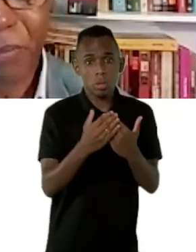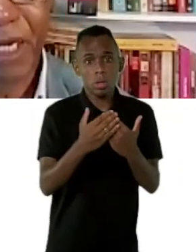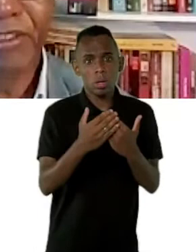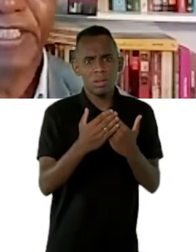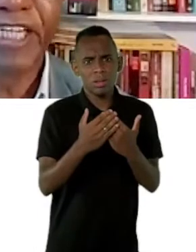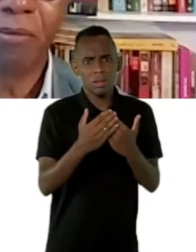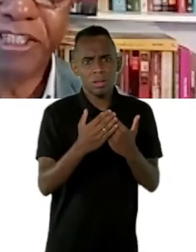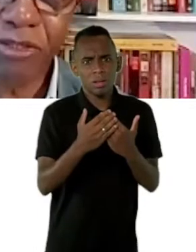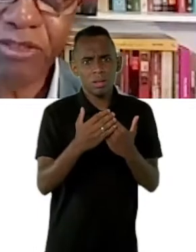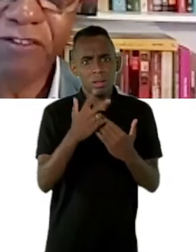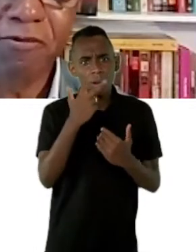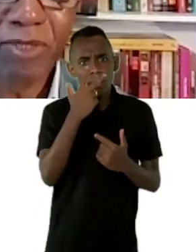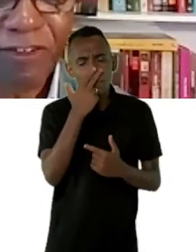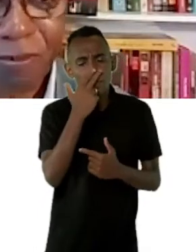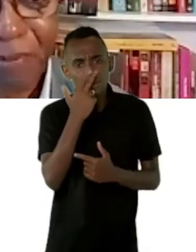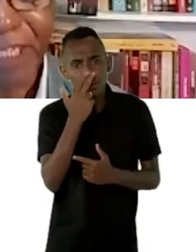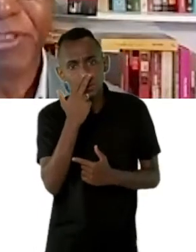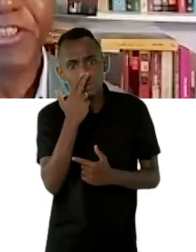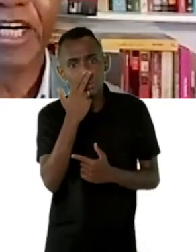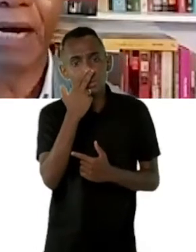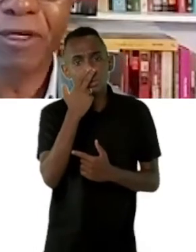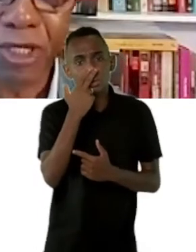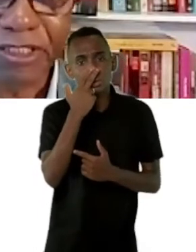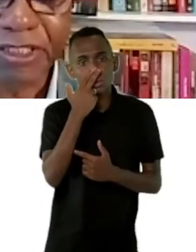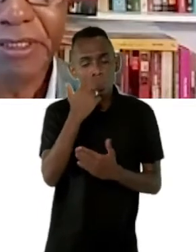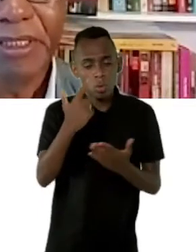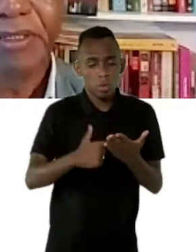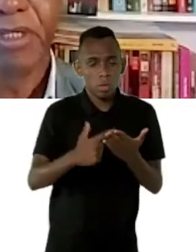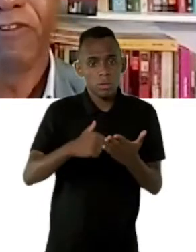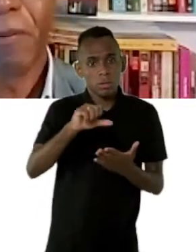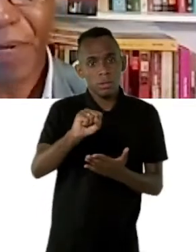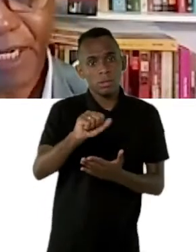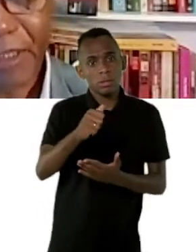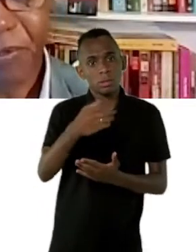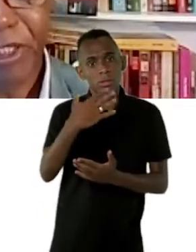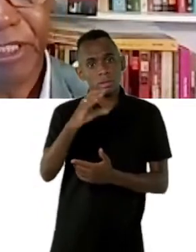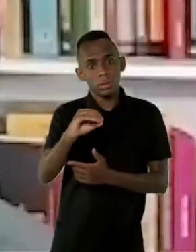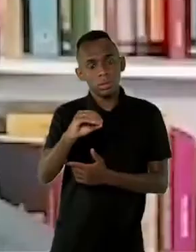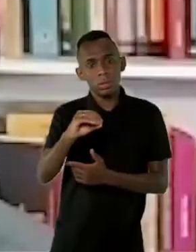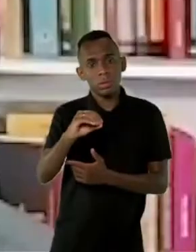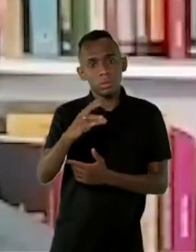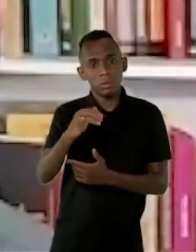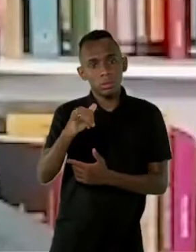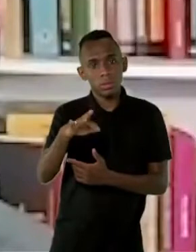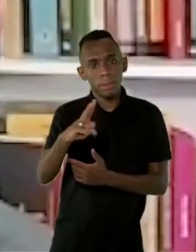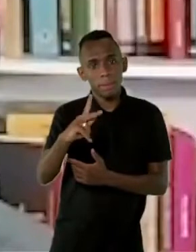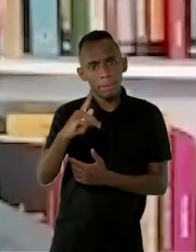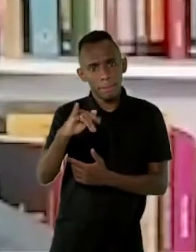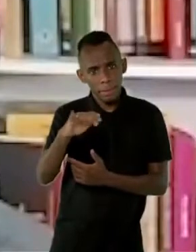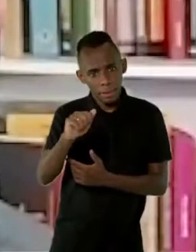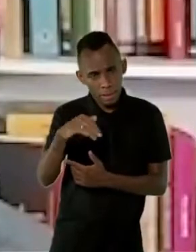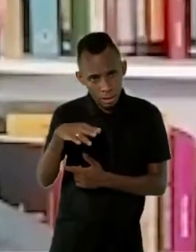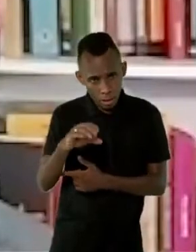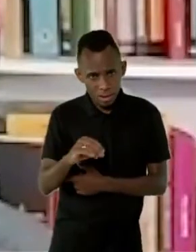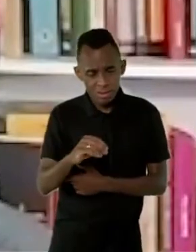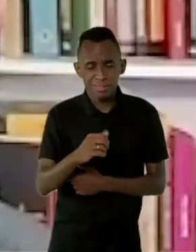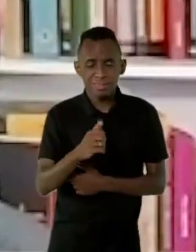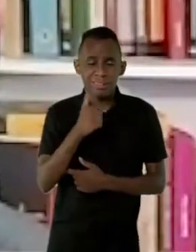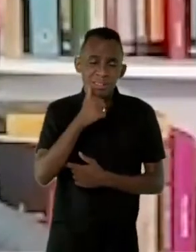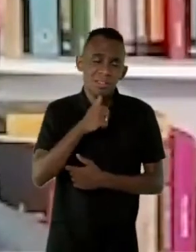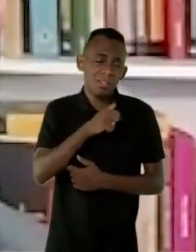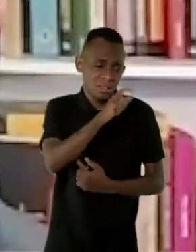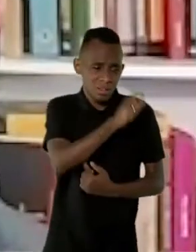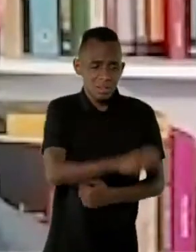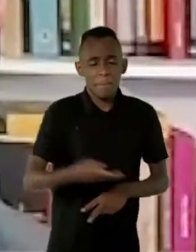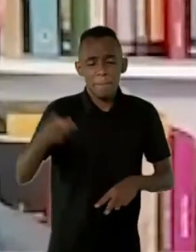livro do São Cipriano, que geralmente era um livro preto, de capa grossa. Então ela foi presa por isso, e a mãe foi muito humilhada na